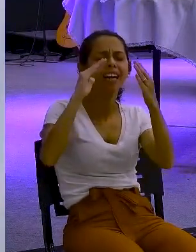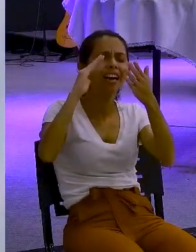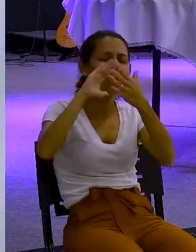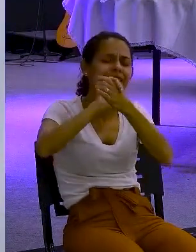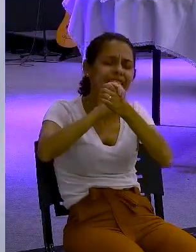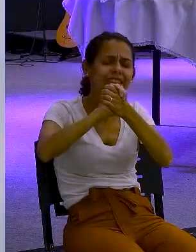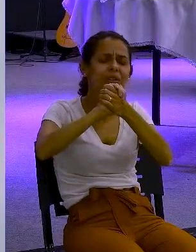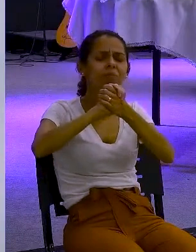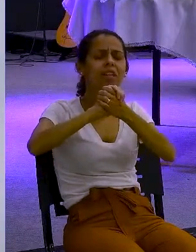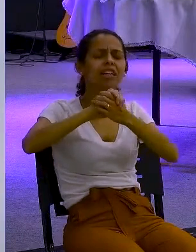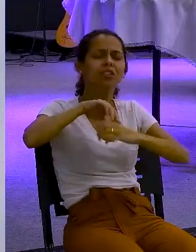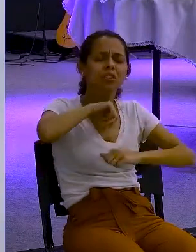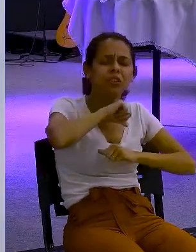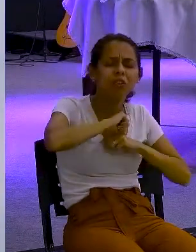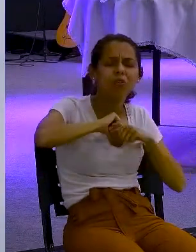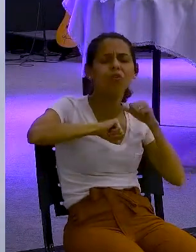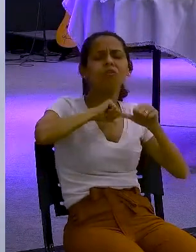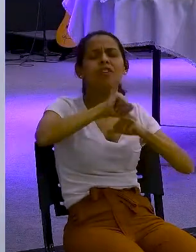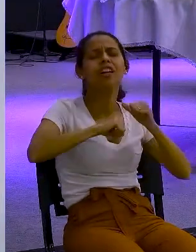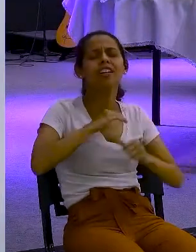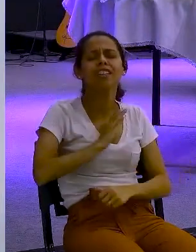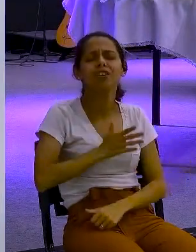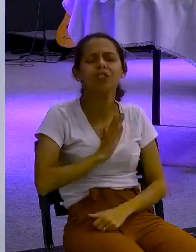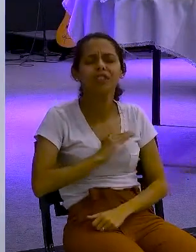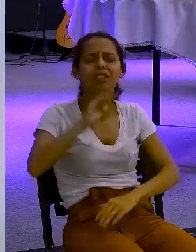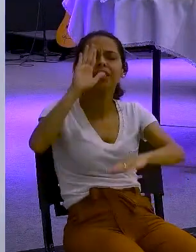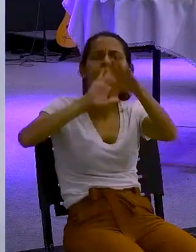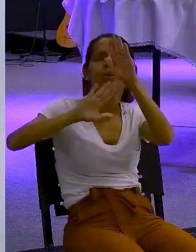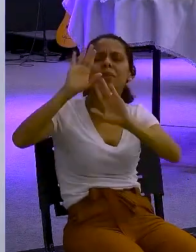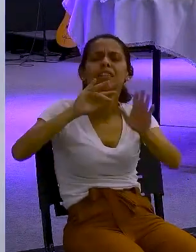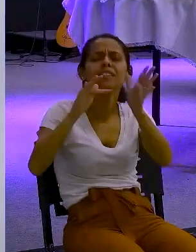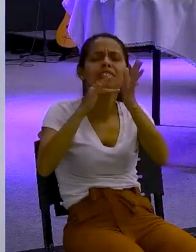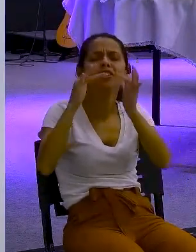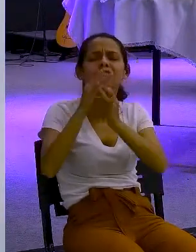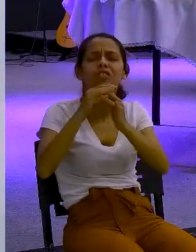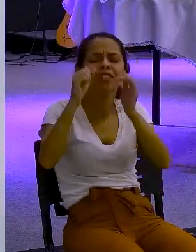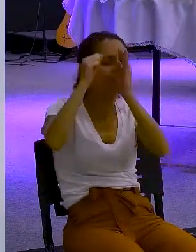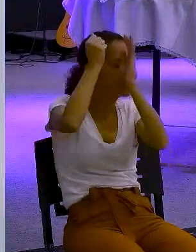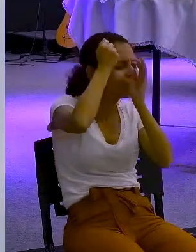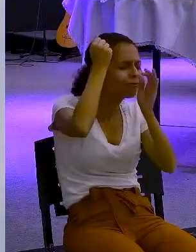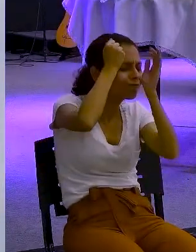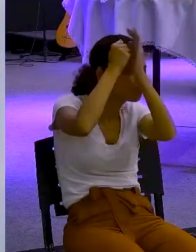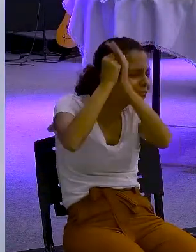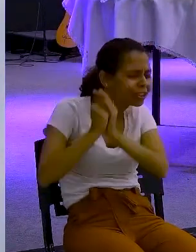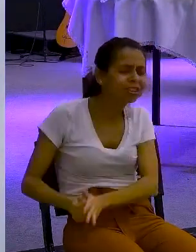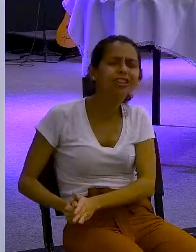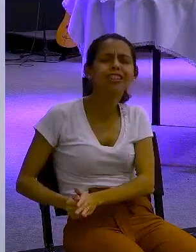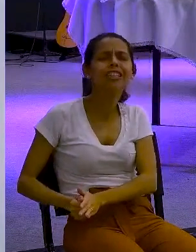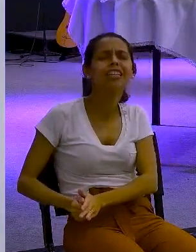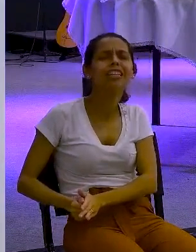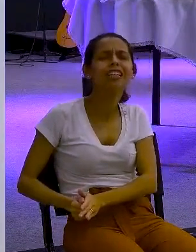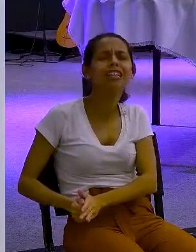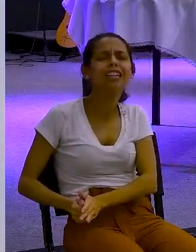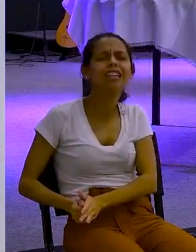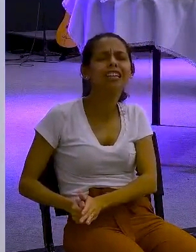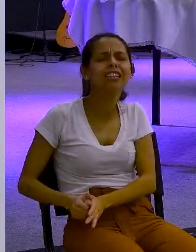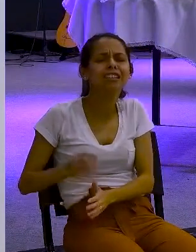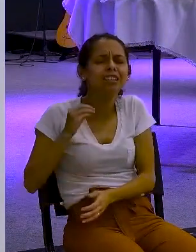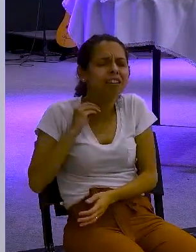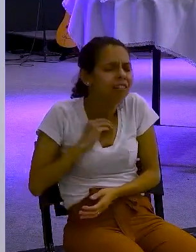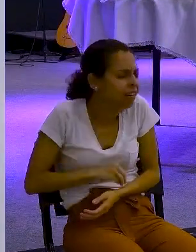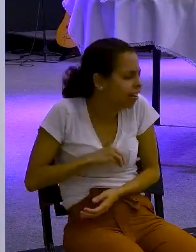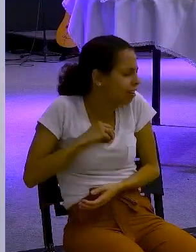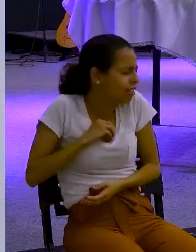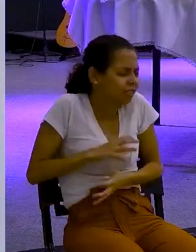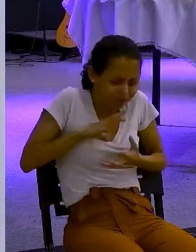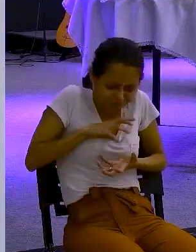Jesus converta corações, que a presença de Jesus alivie-nos da culpa, que a presença de Jesus tire de nós toda a depressão, toda a